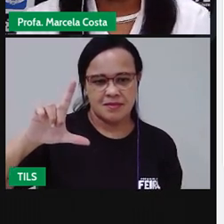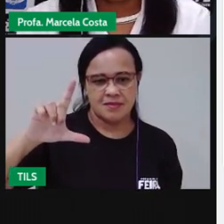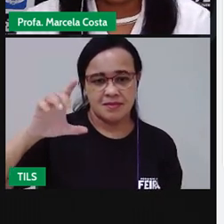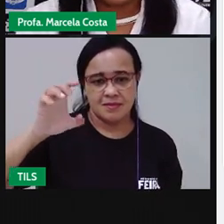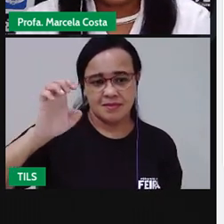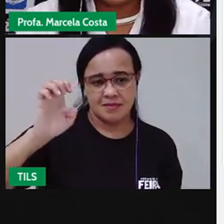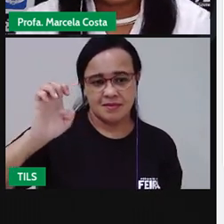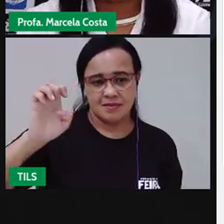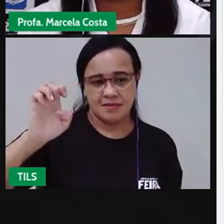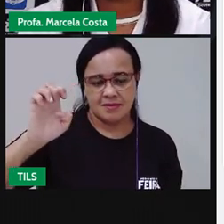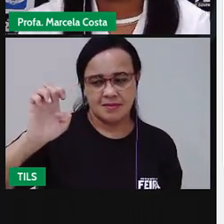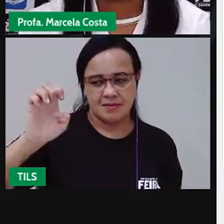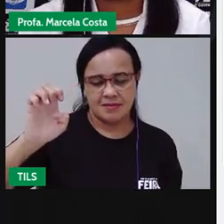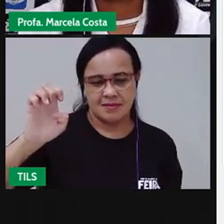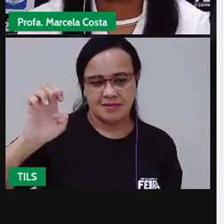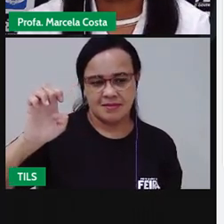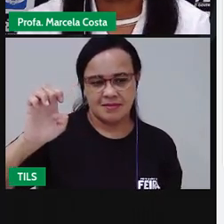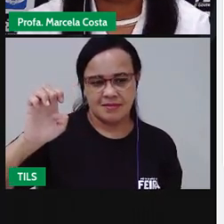E.